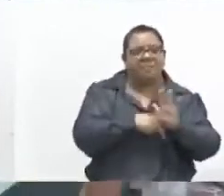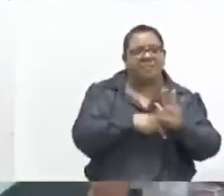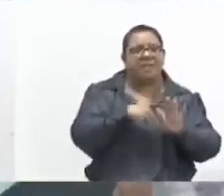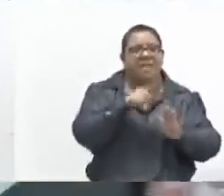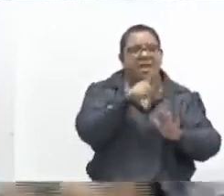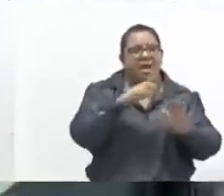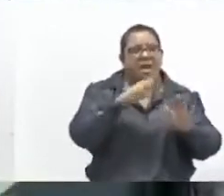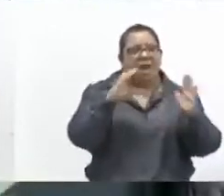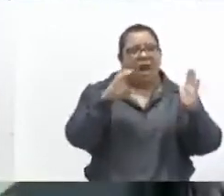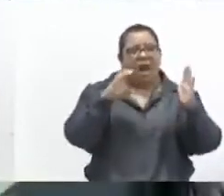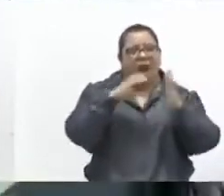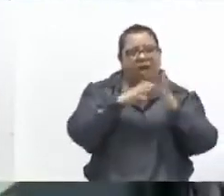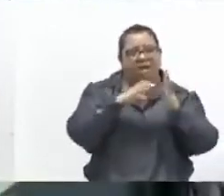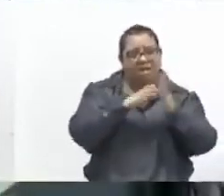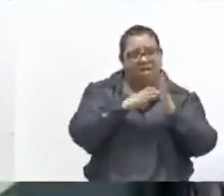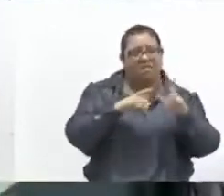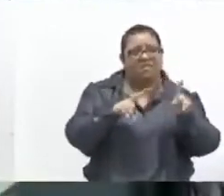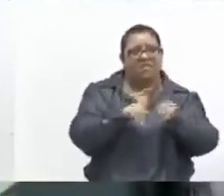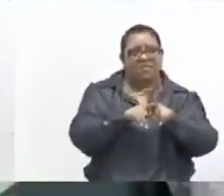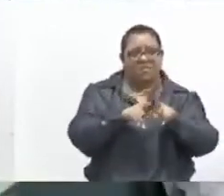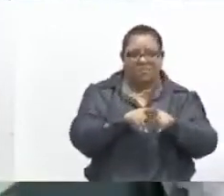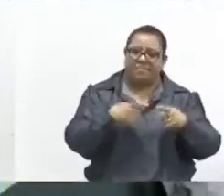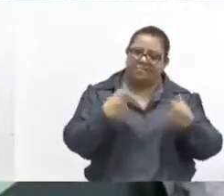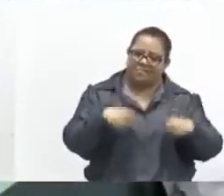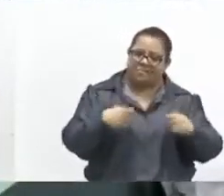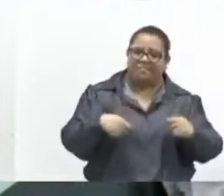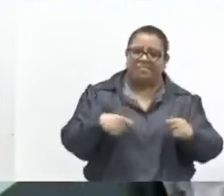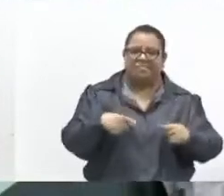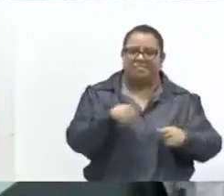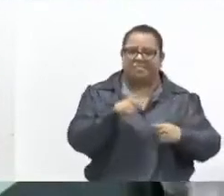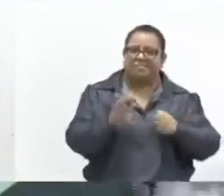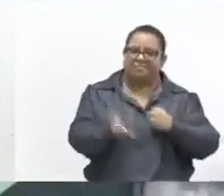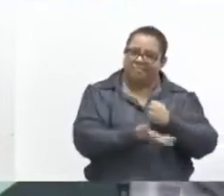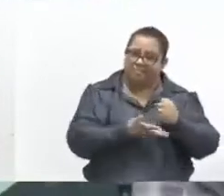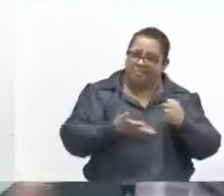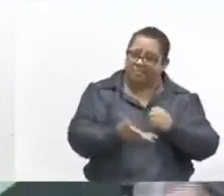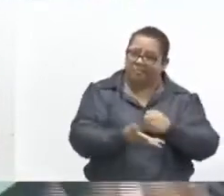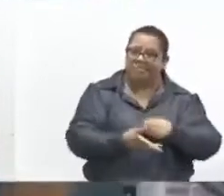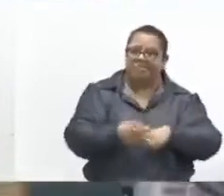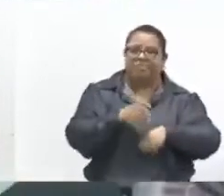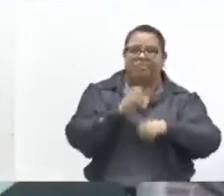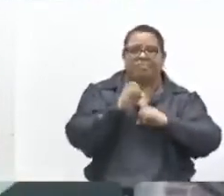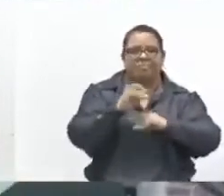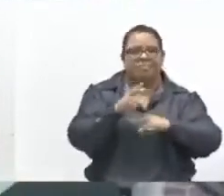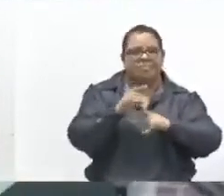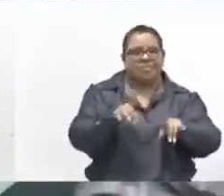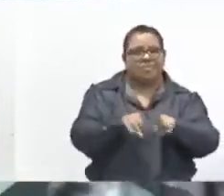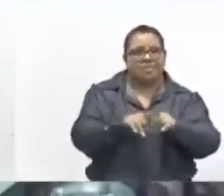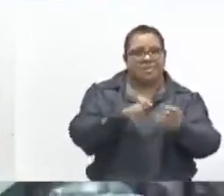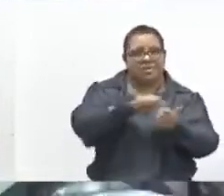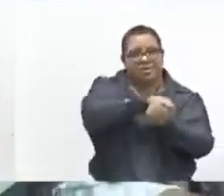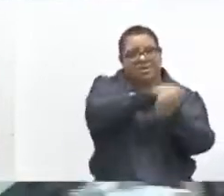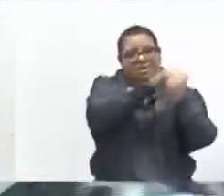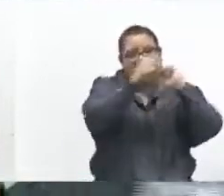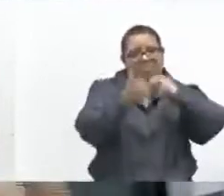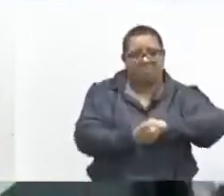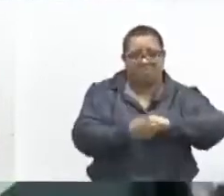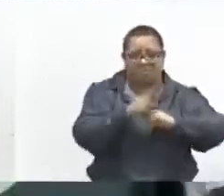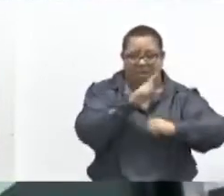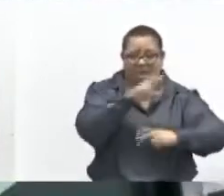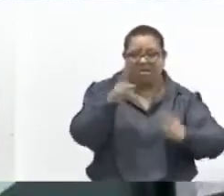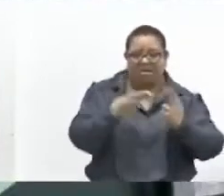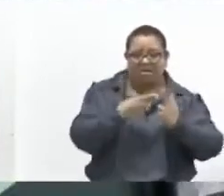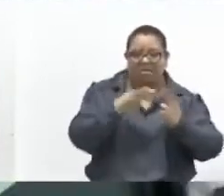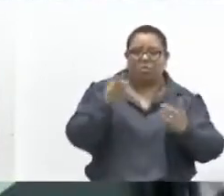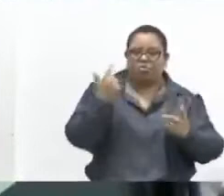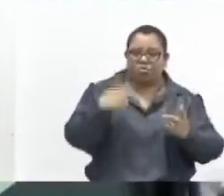Civil, mas aí foi colocado também que tem que ter alguns pontos da rede básica de educação. Então a UNEMAT adequou um pouco e encaminhou novamente para a